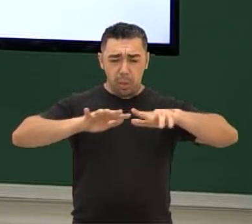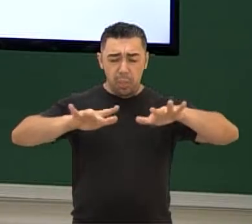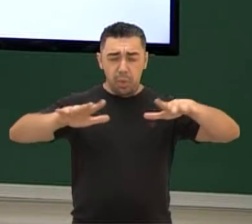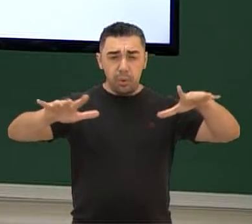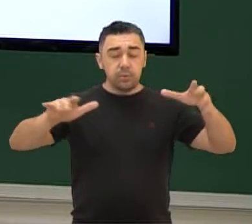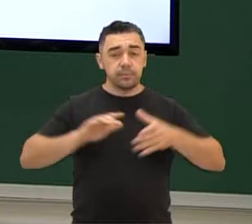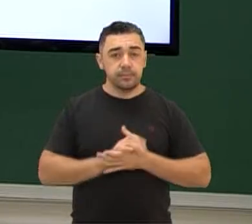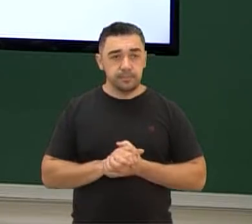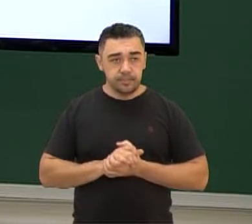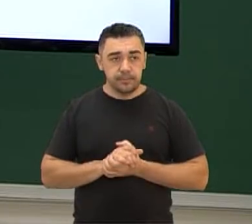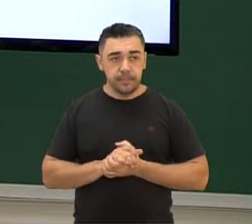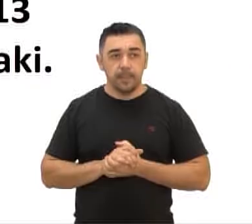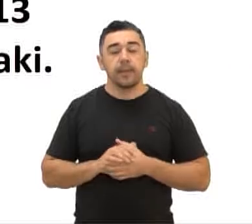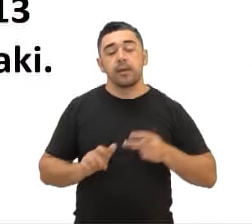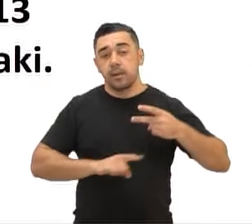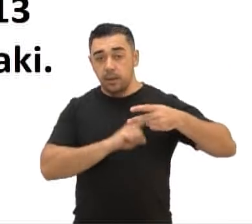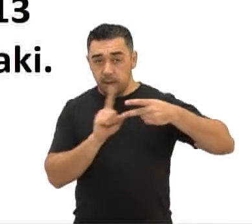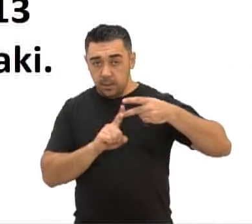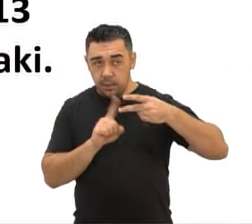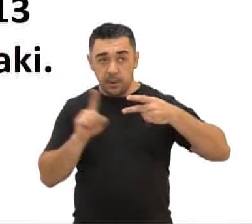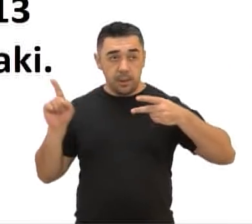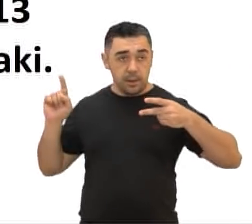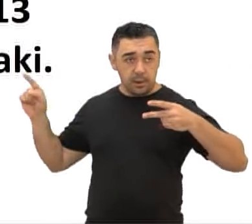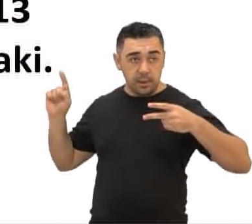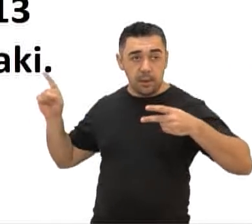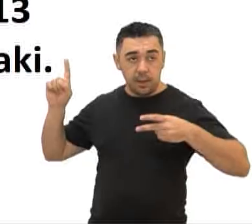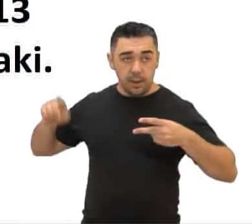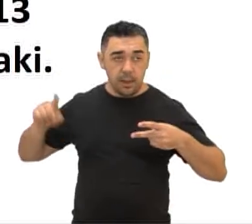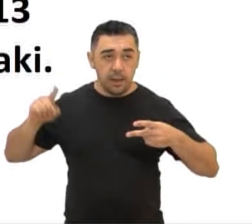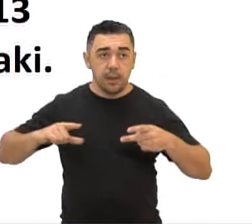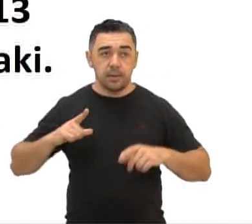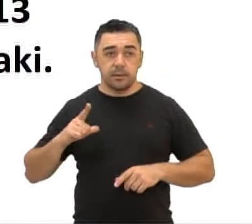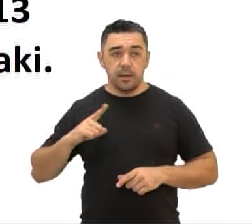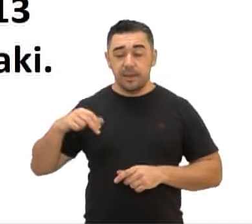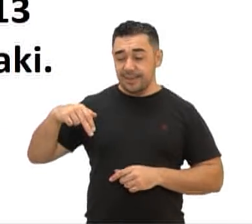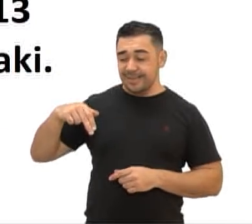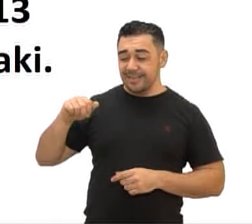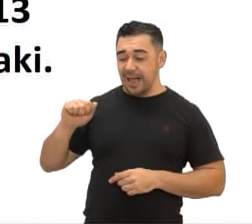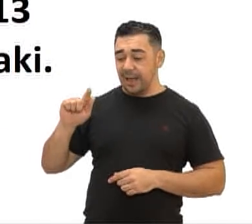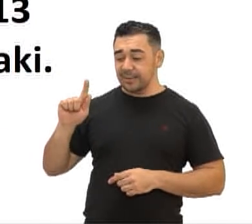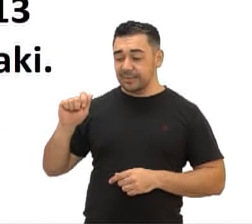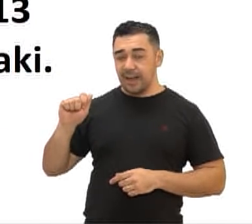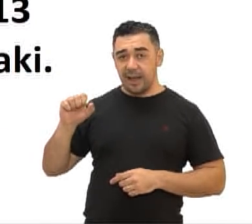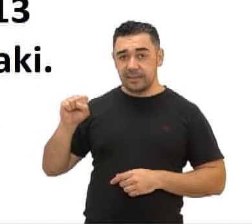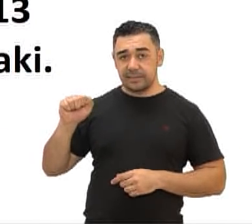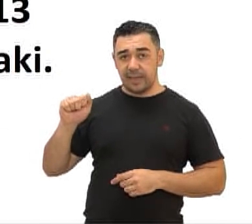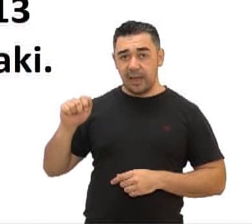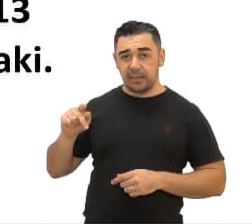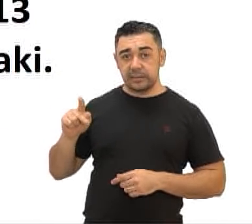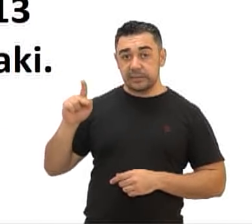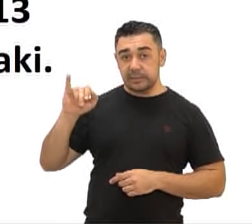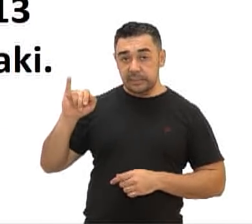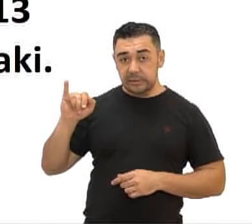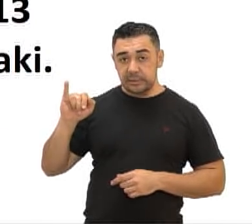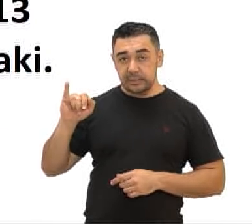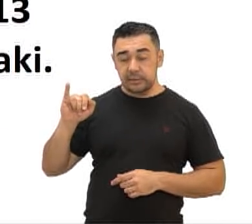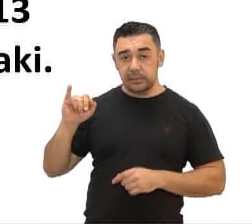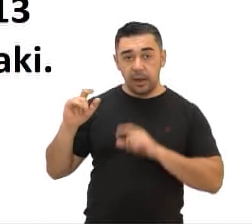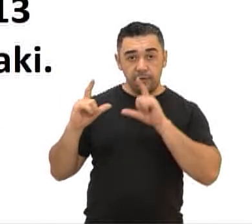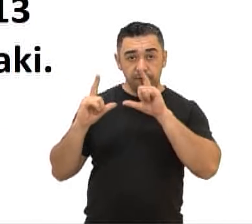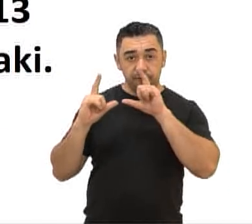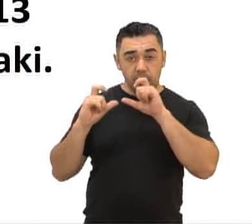explosão da bomba. Ainda a próxima imagem, essa é uma imagem da cidade de Nagasaki. Essa foto